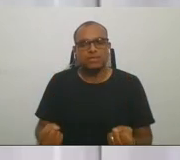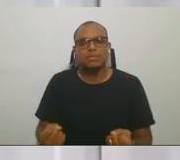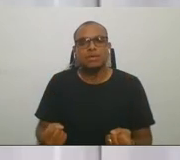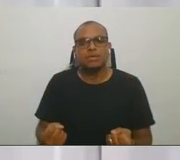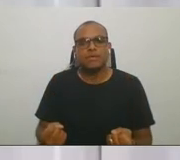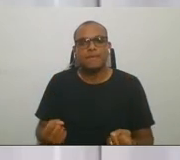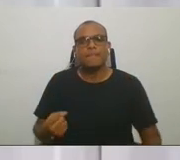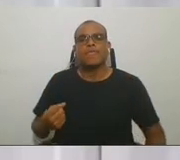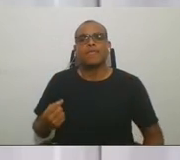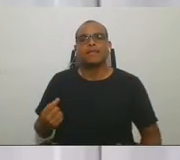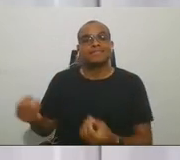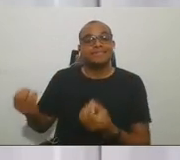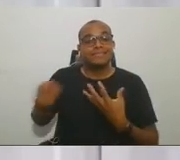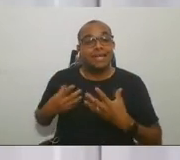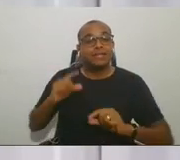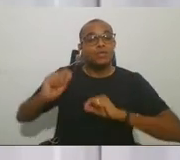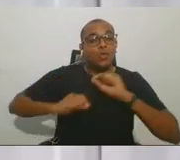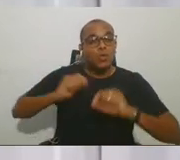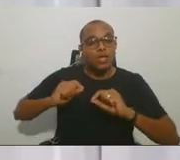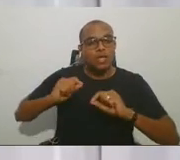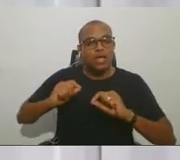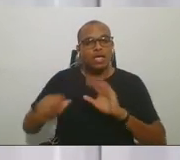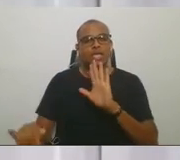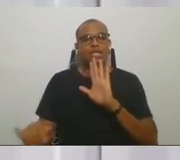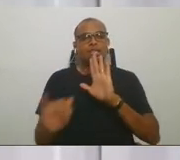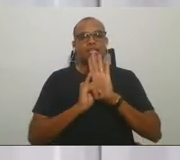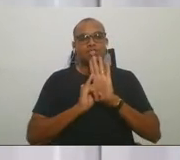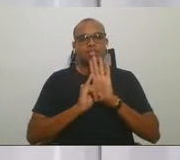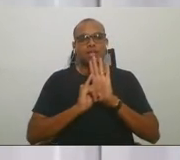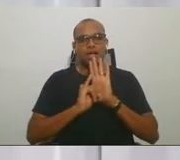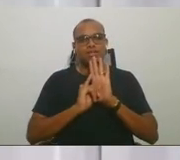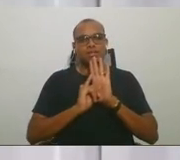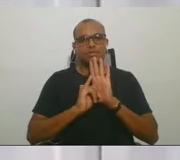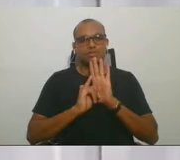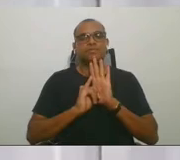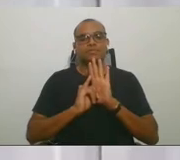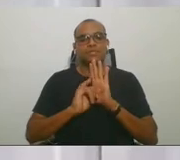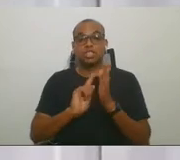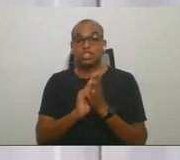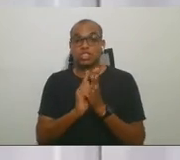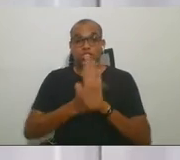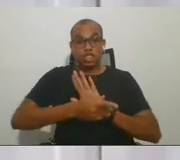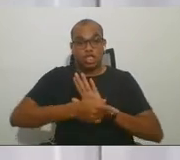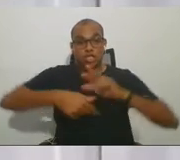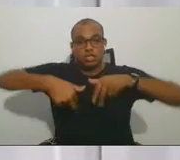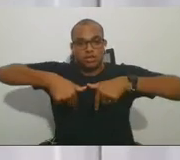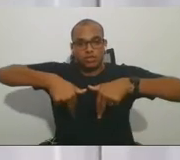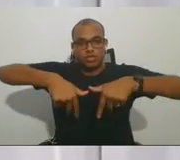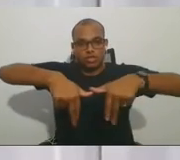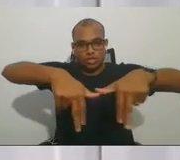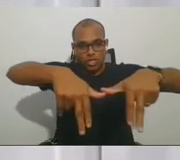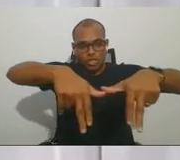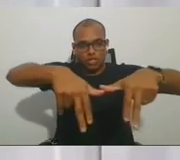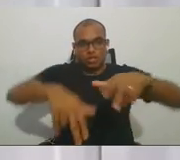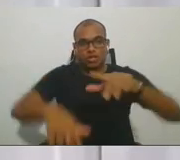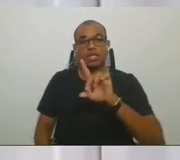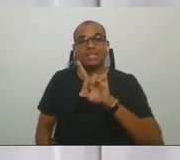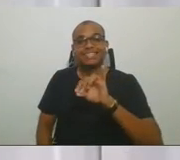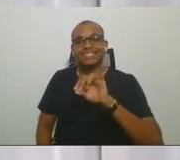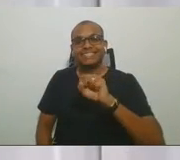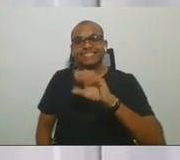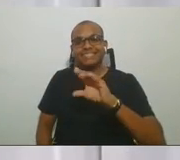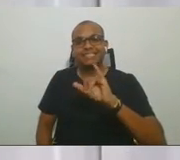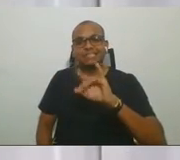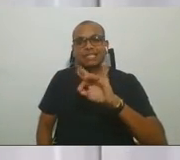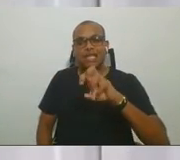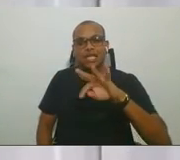que nos traz a respeito das identidades de gênero dissidentes, da mesma forma